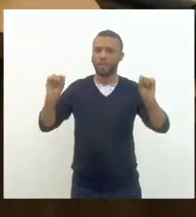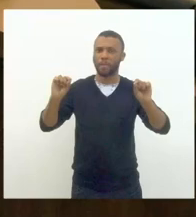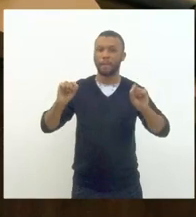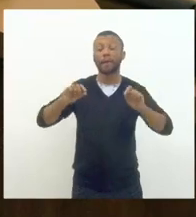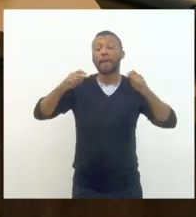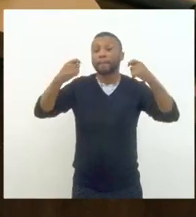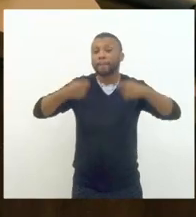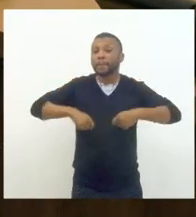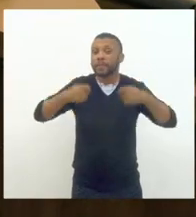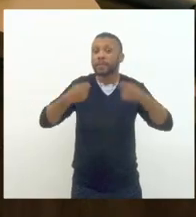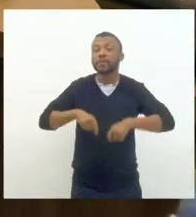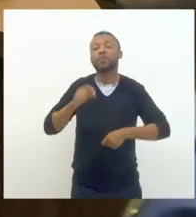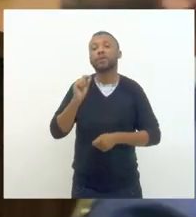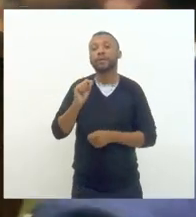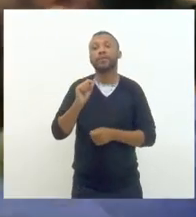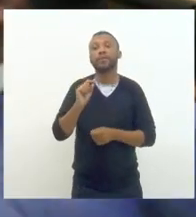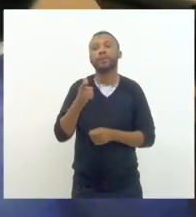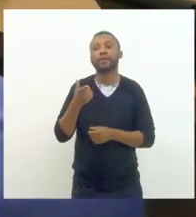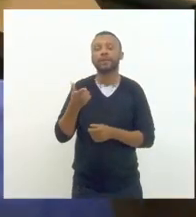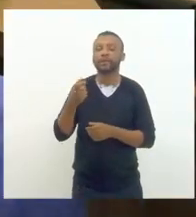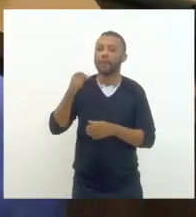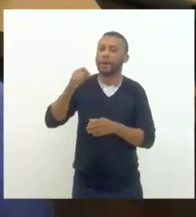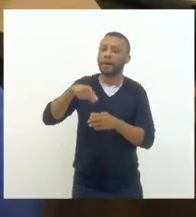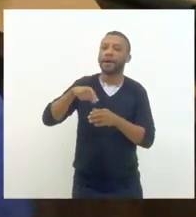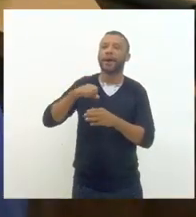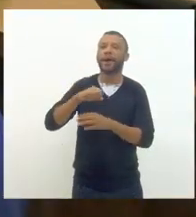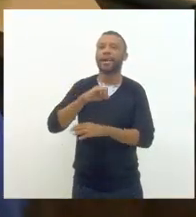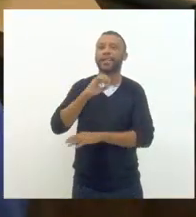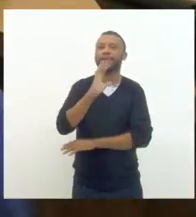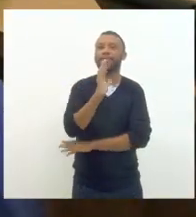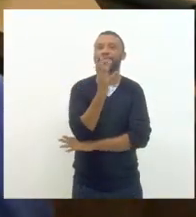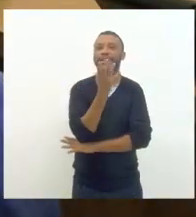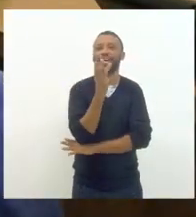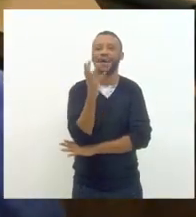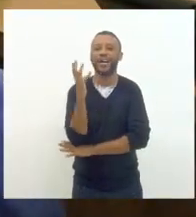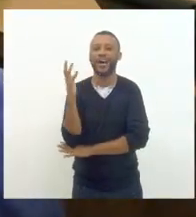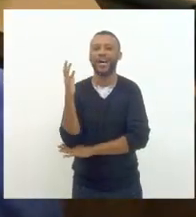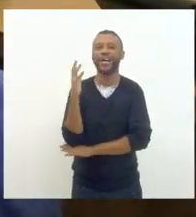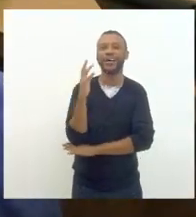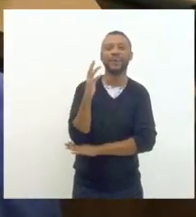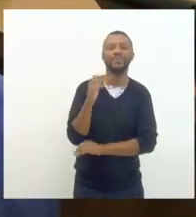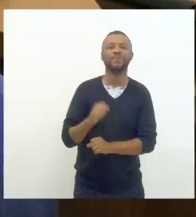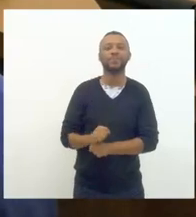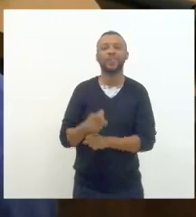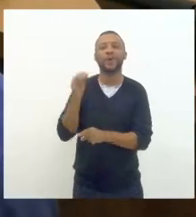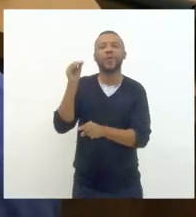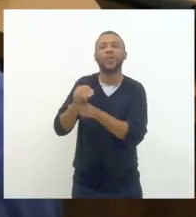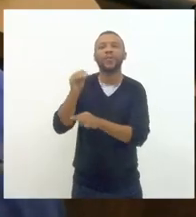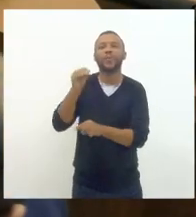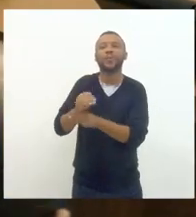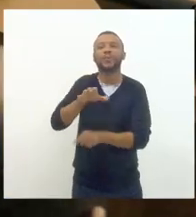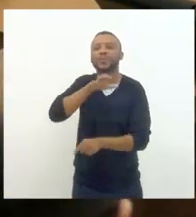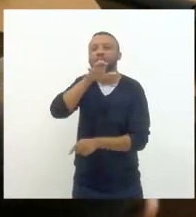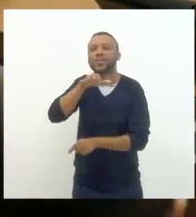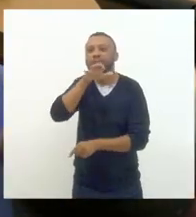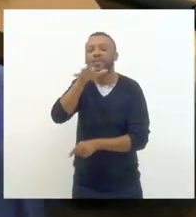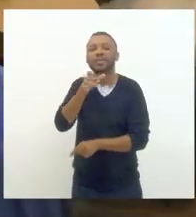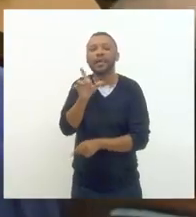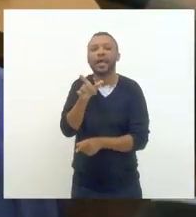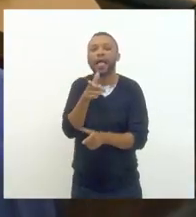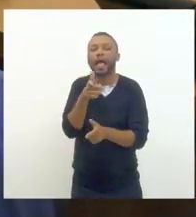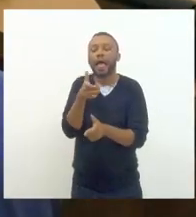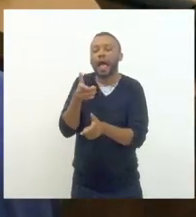precisa que se plante árvores, que se cuide dos animais e não que se casse.